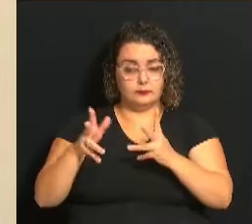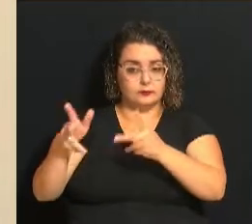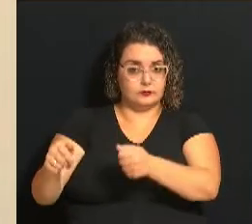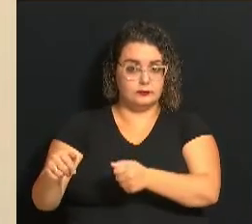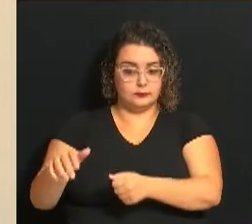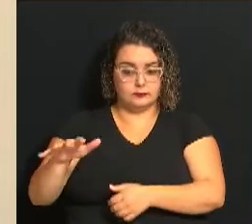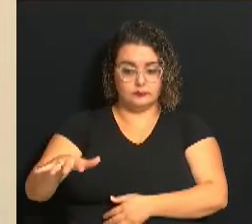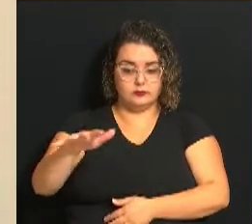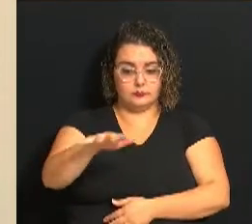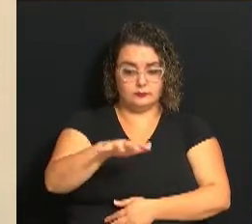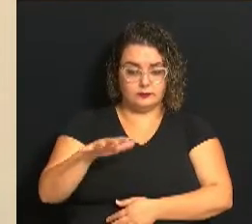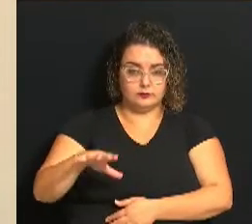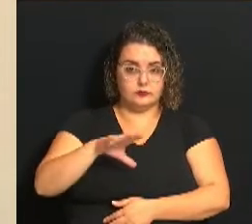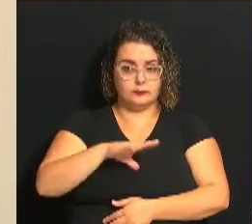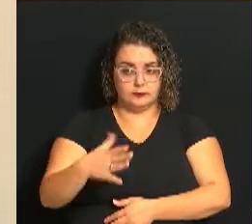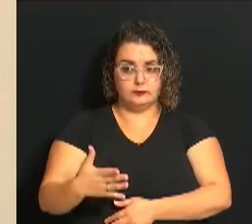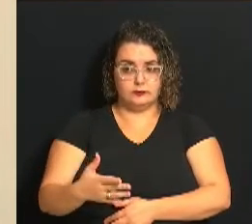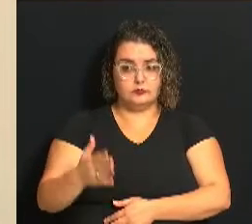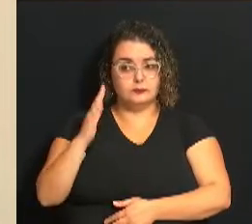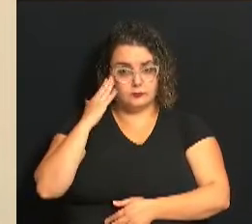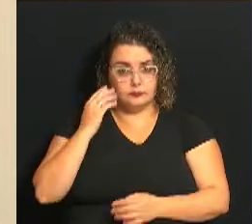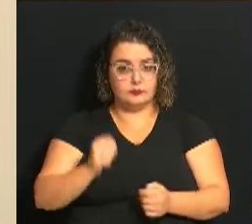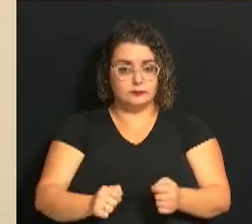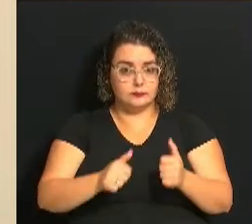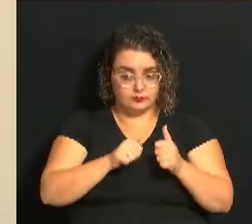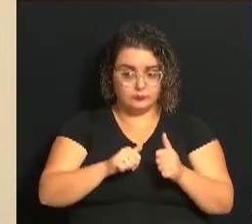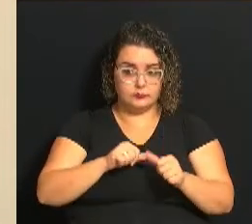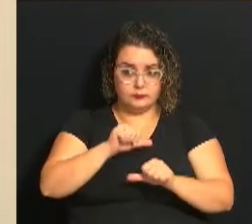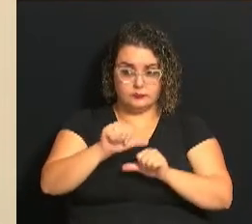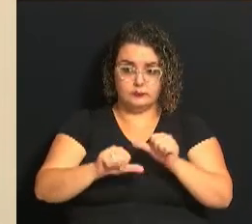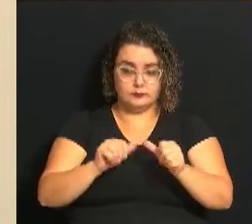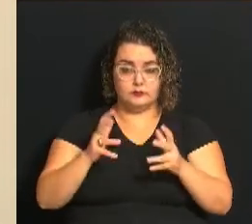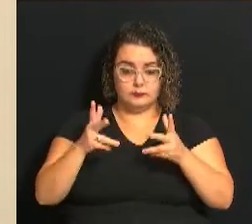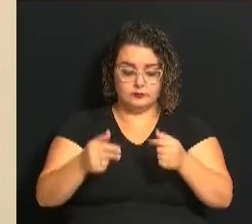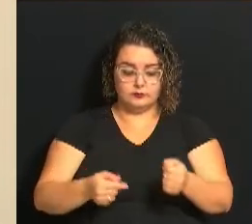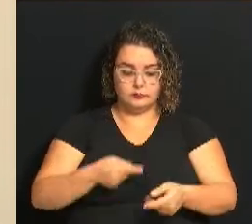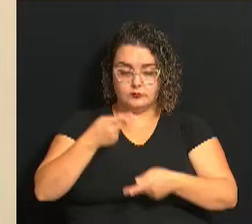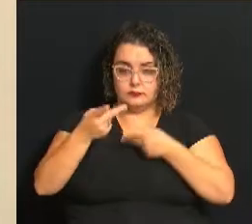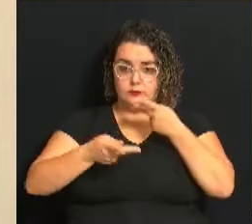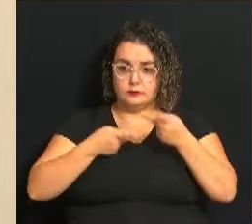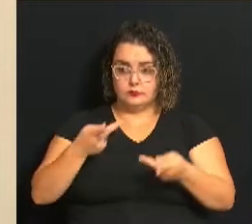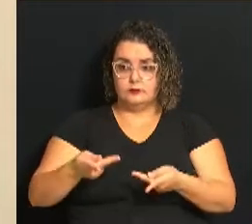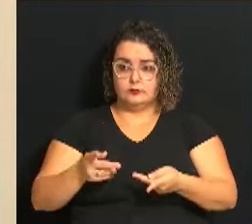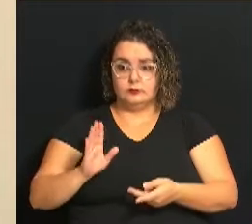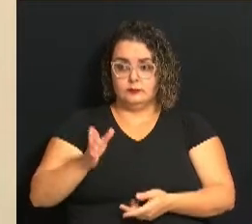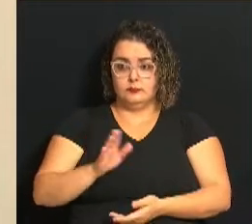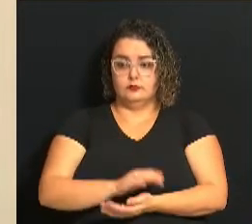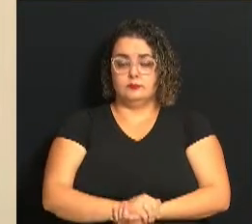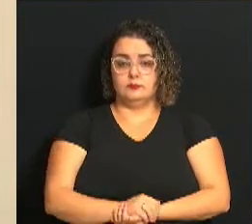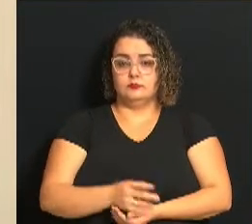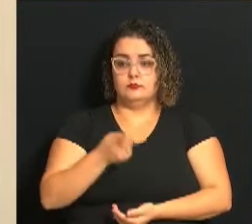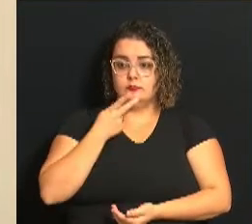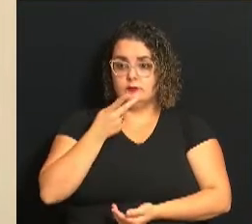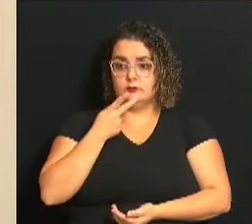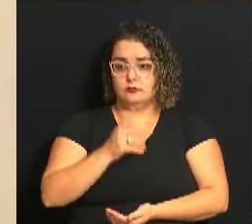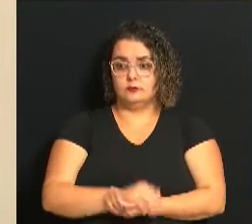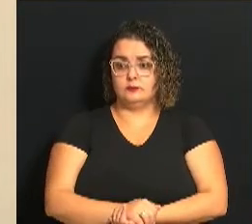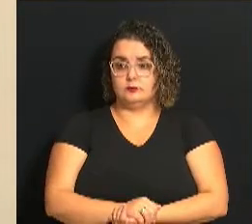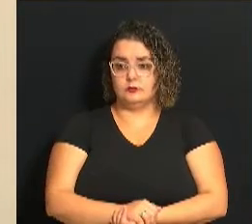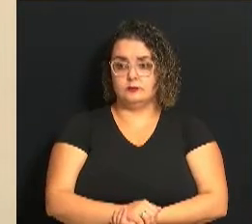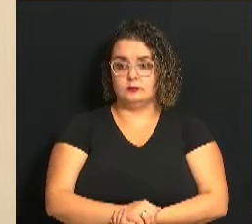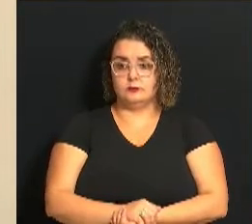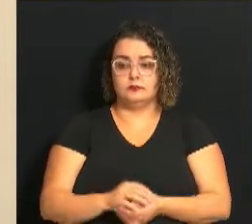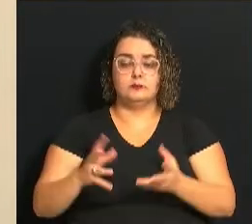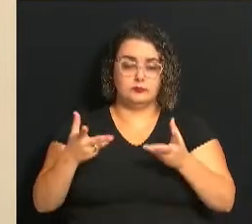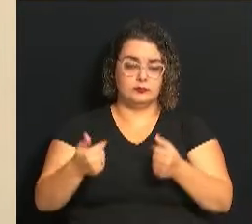caso, entendemos benéfica essa alteração, né, por todos os motivos que já foram expostos aqui, mas que é relativa a essa questão da gente unificar tudo para a cidade,